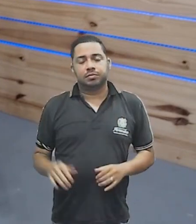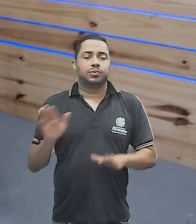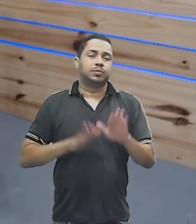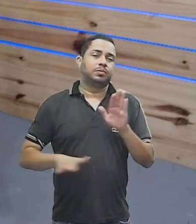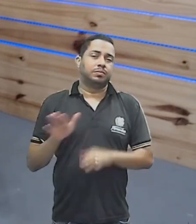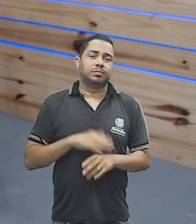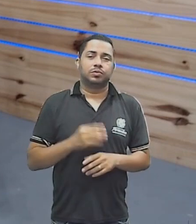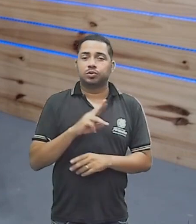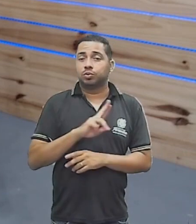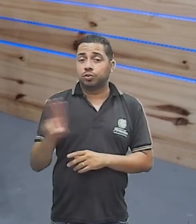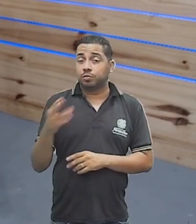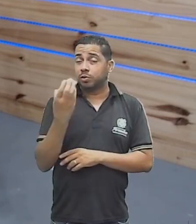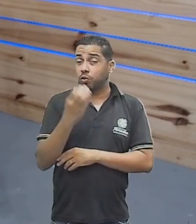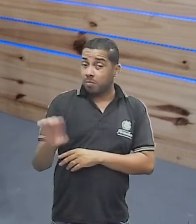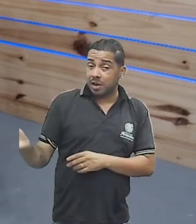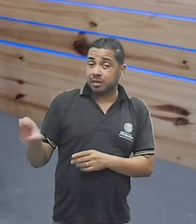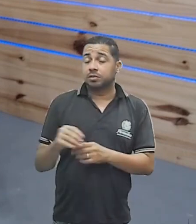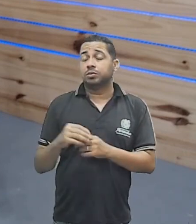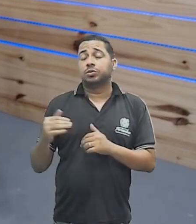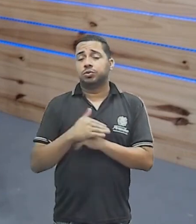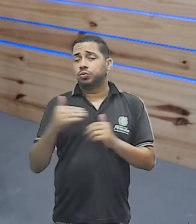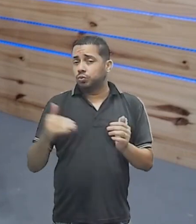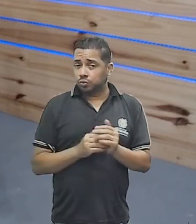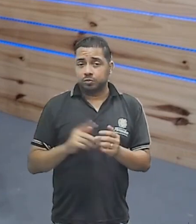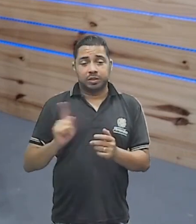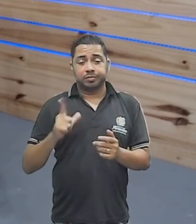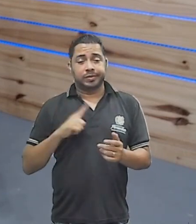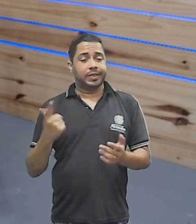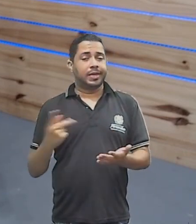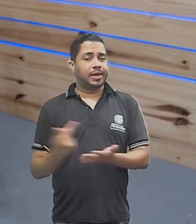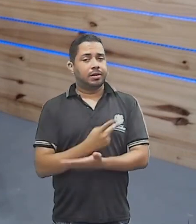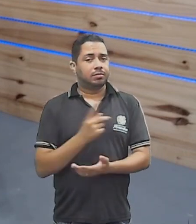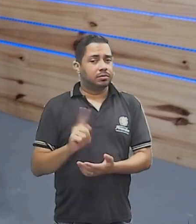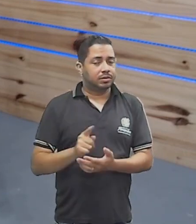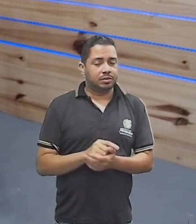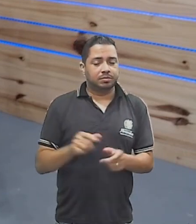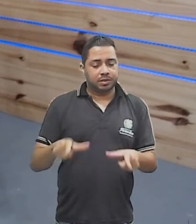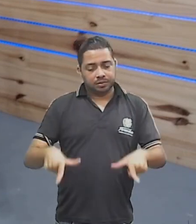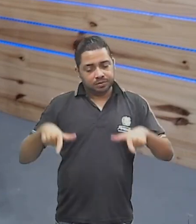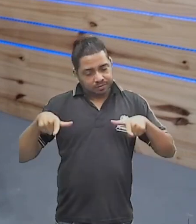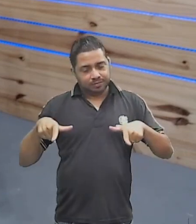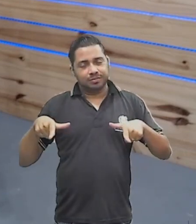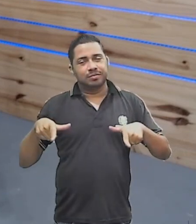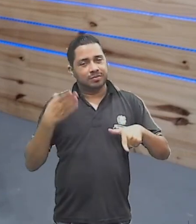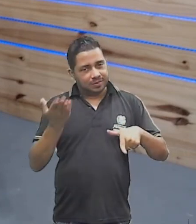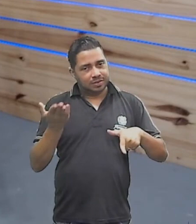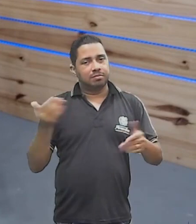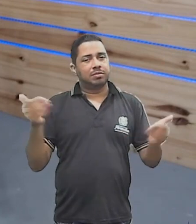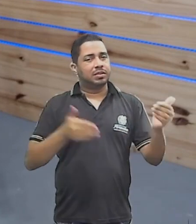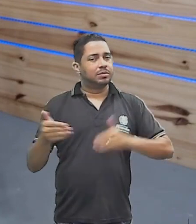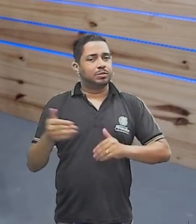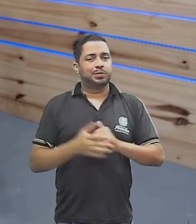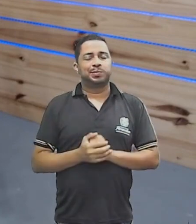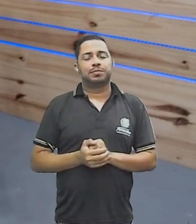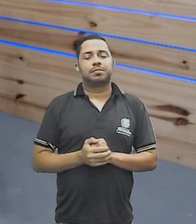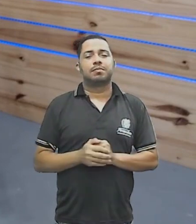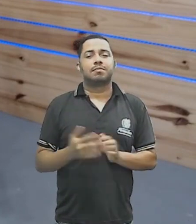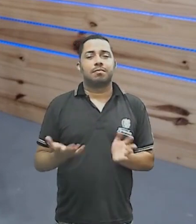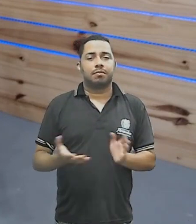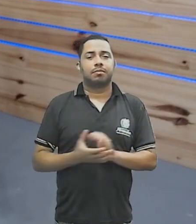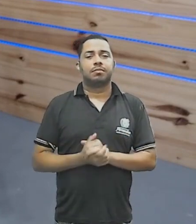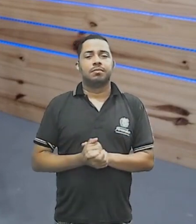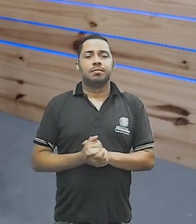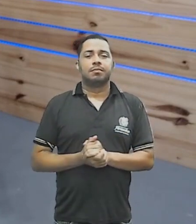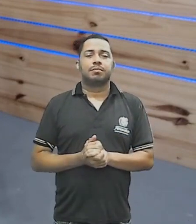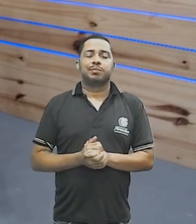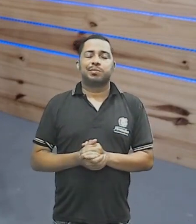seu nome completo certinho, para que não tenha erro aí na emissão do seu certificado de participação nesse evento, tá certo?